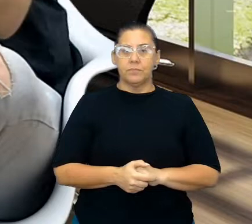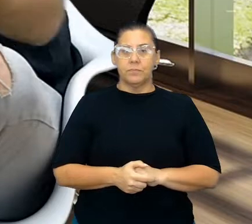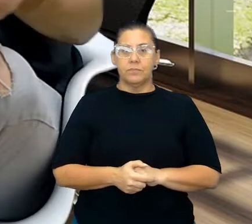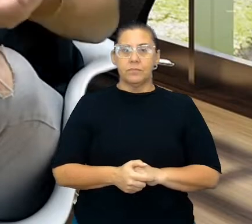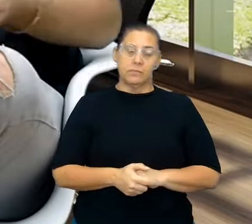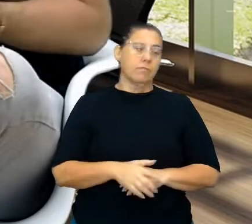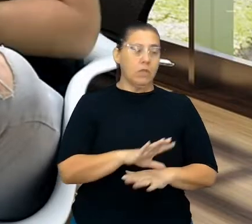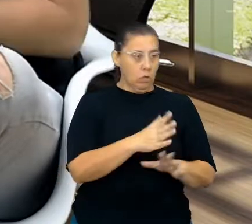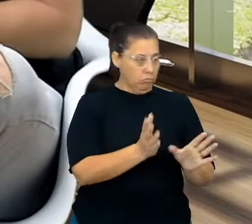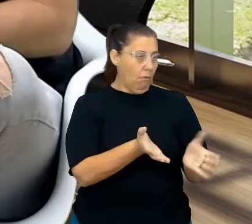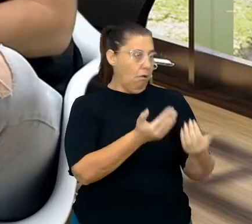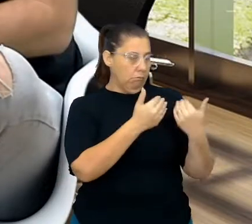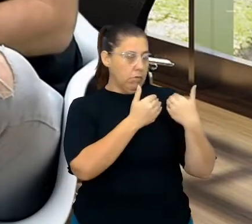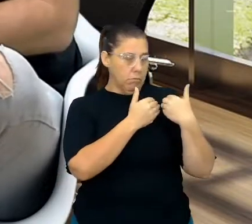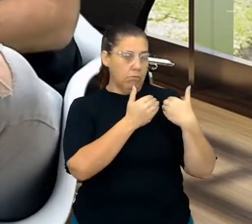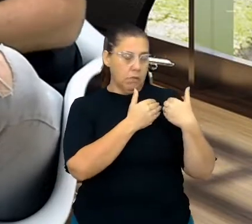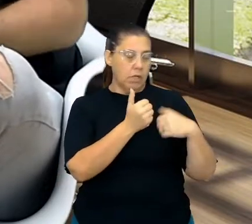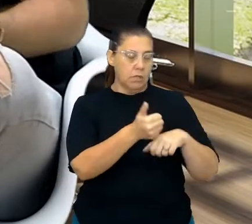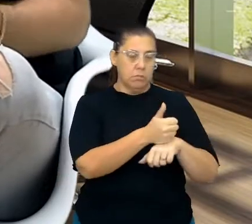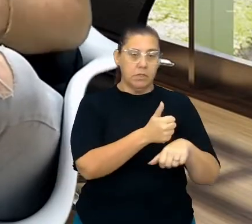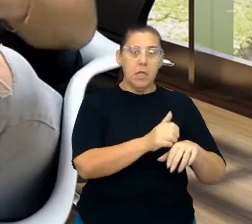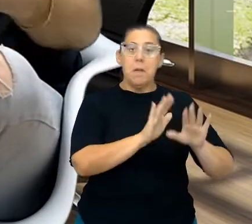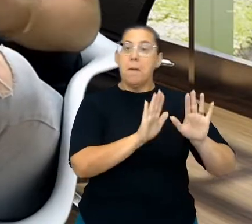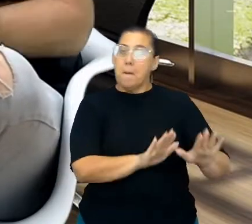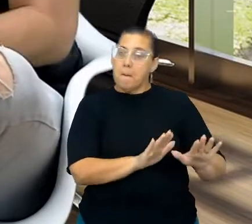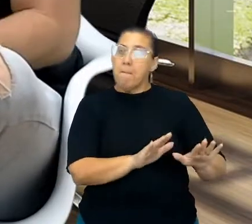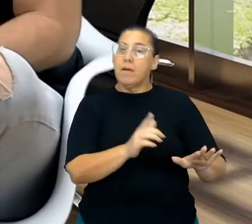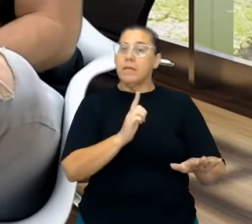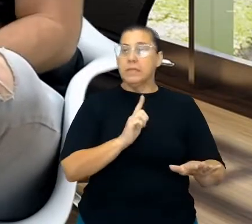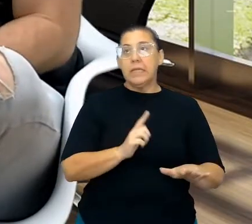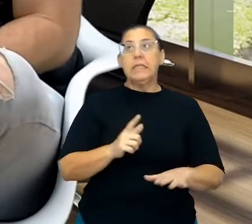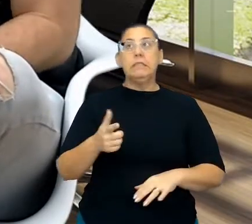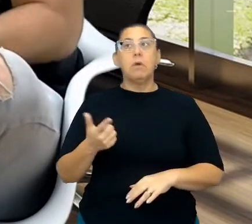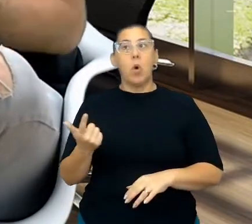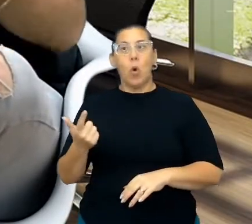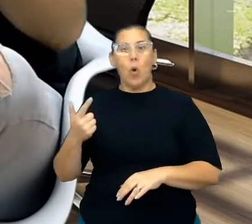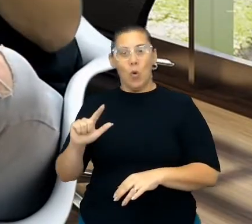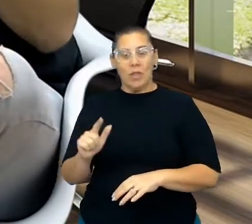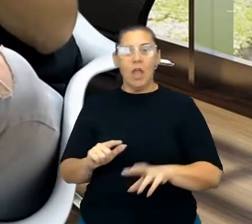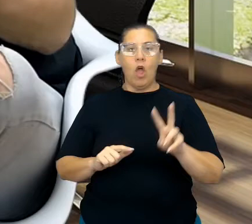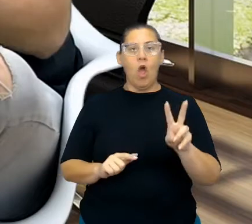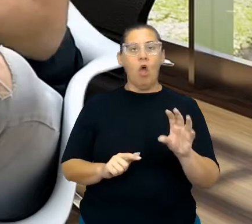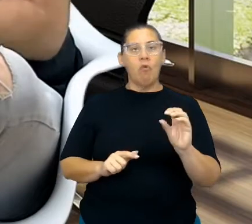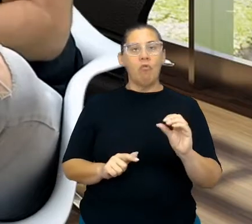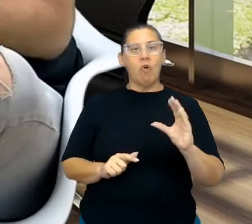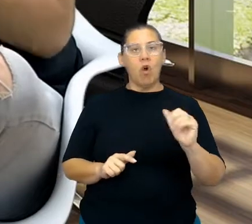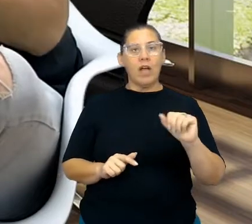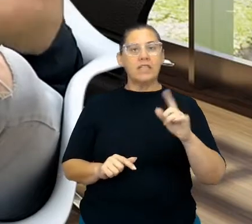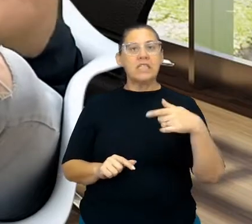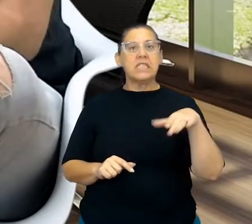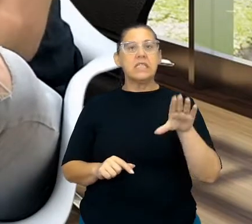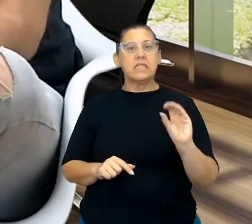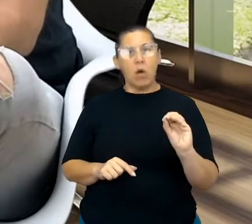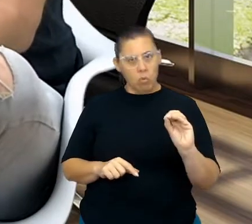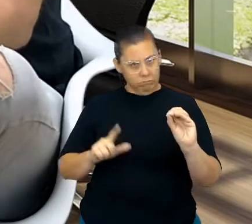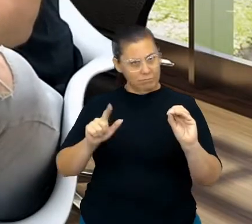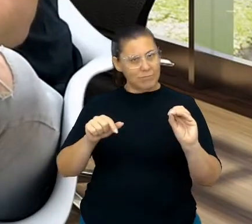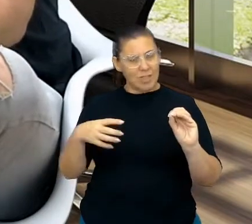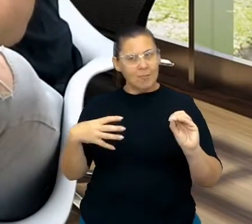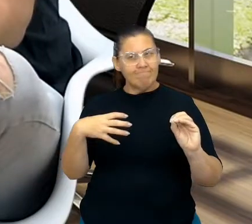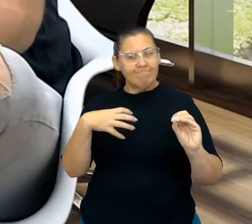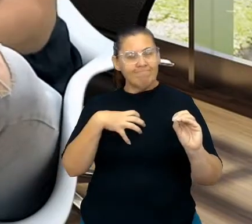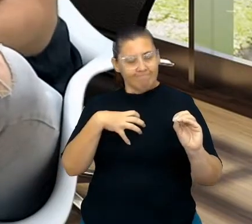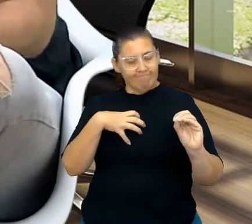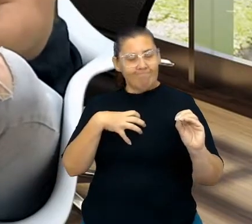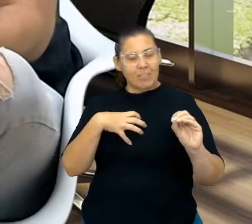a sua função, né, sua profissão, mas que a gente existe também uma vocação, algo que nos chama lá forte, no íntimo, né? E para a